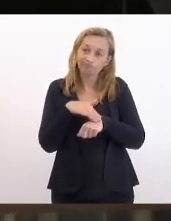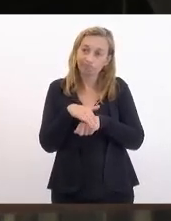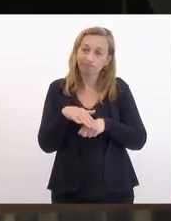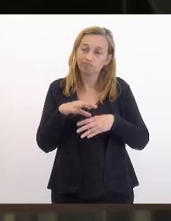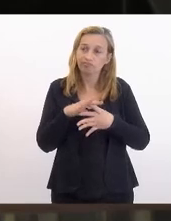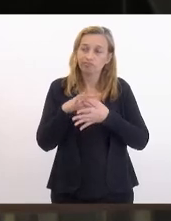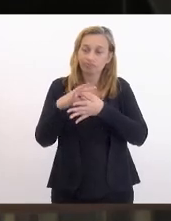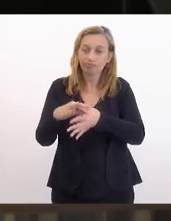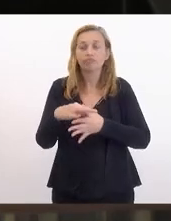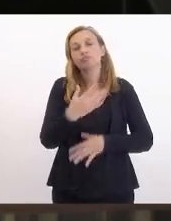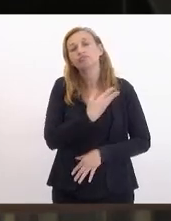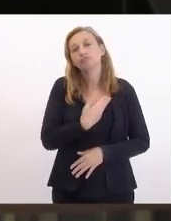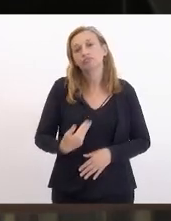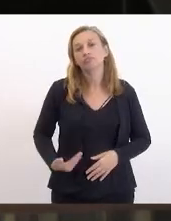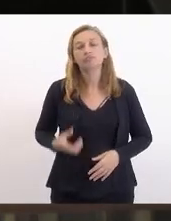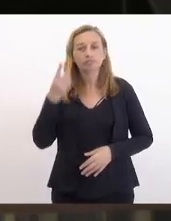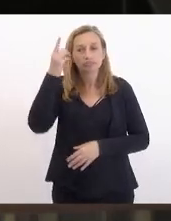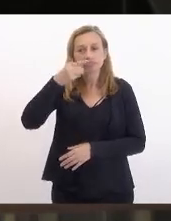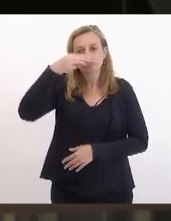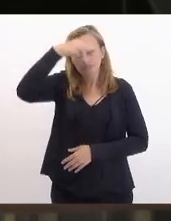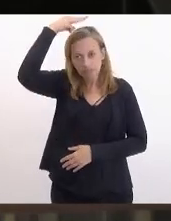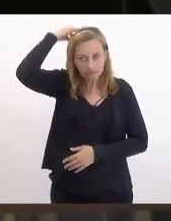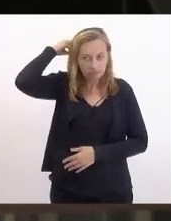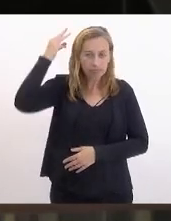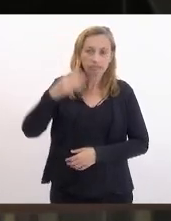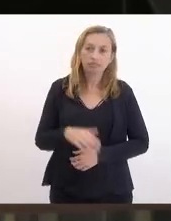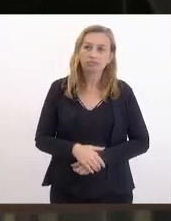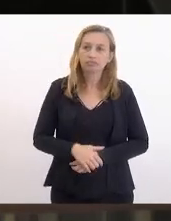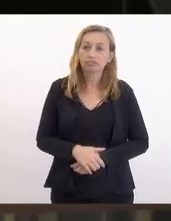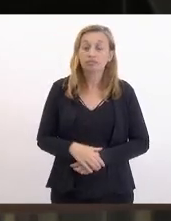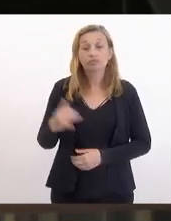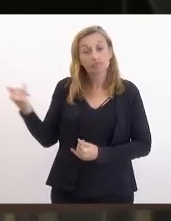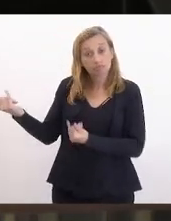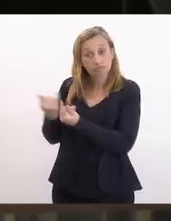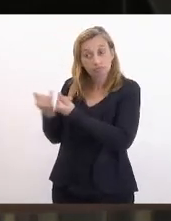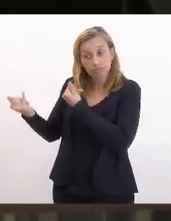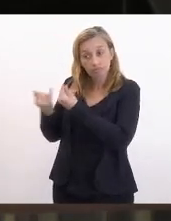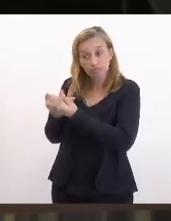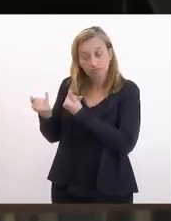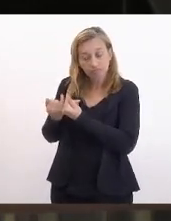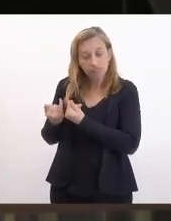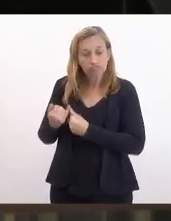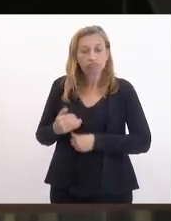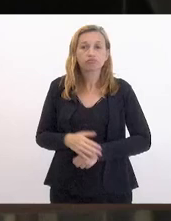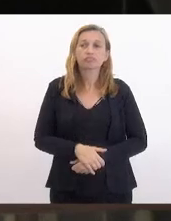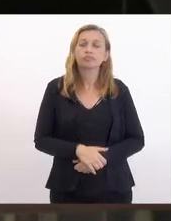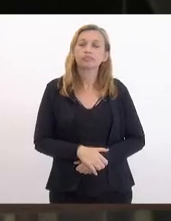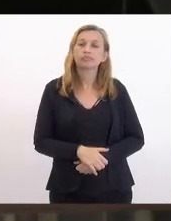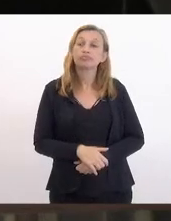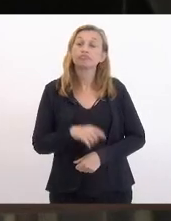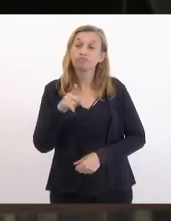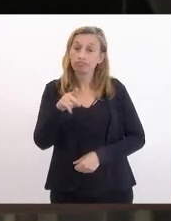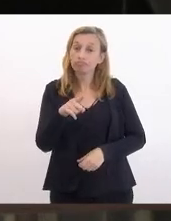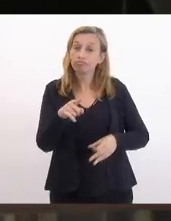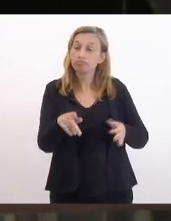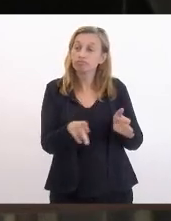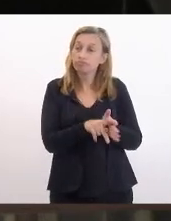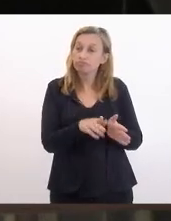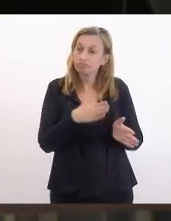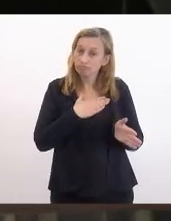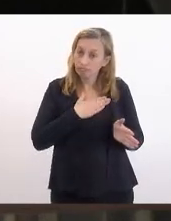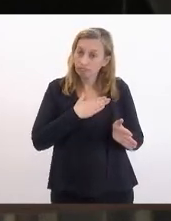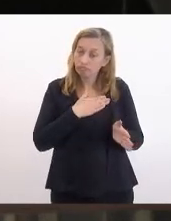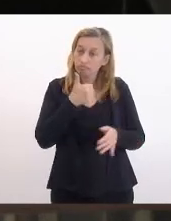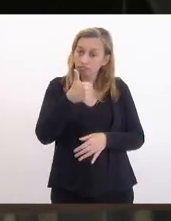líder do governo Deputado Márcio Pacheco ele me informou que esse projeto de minha